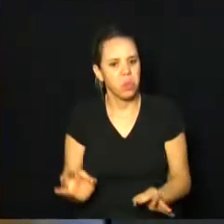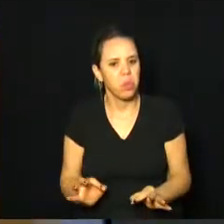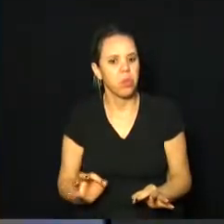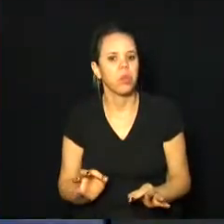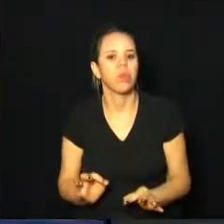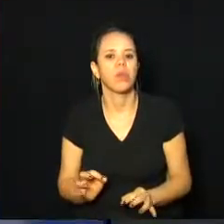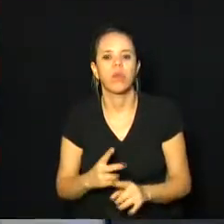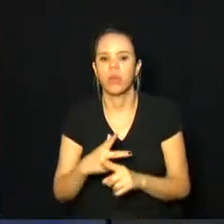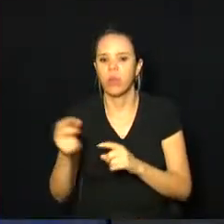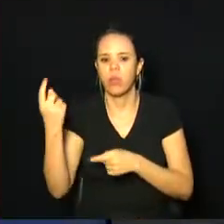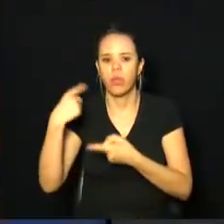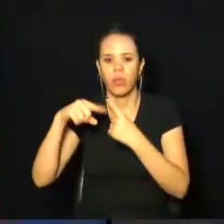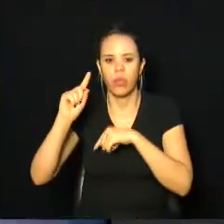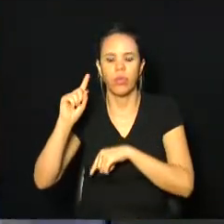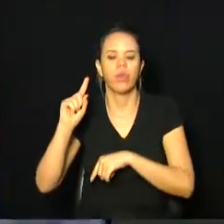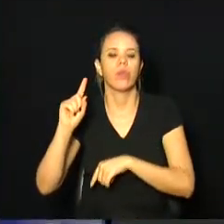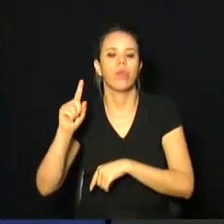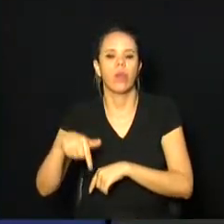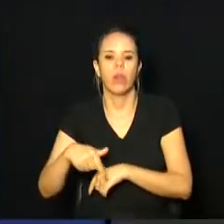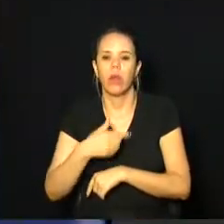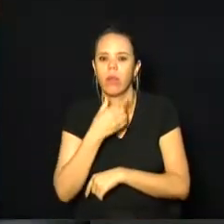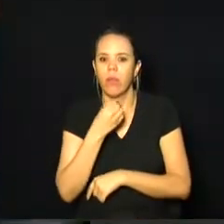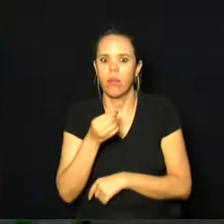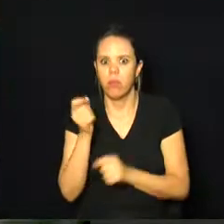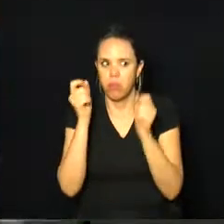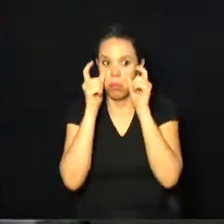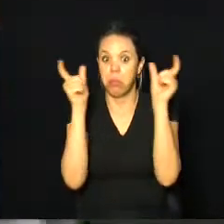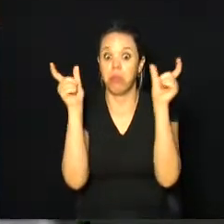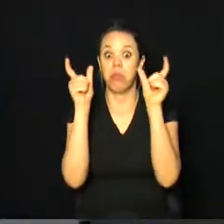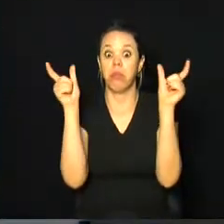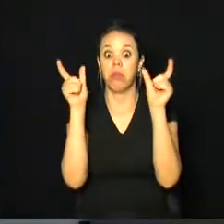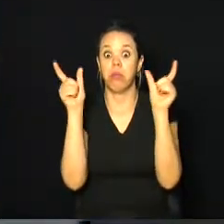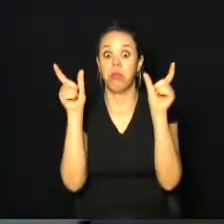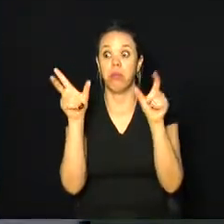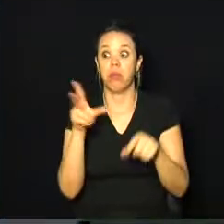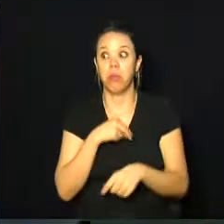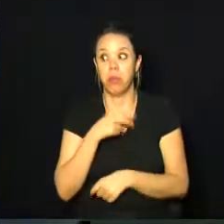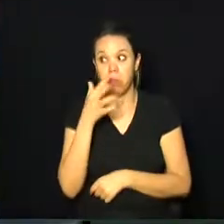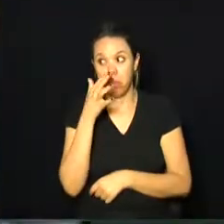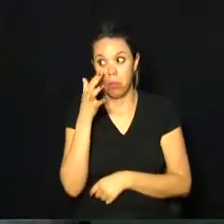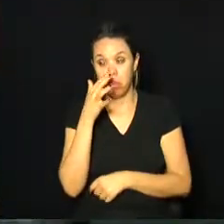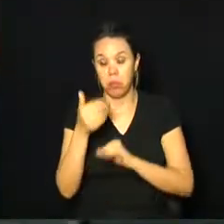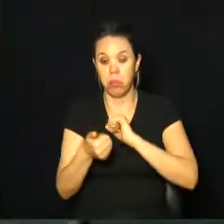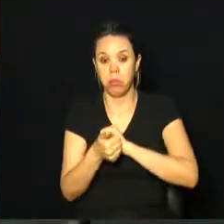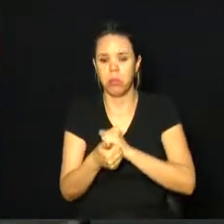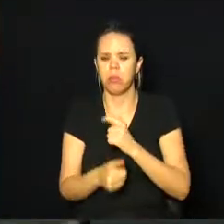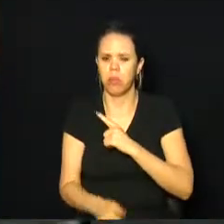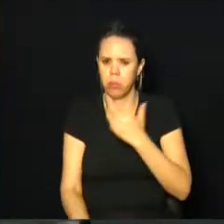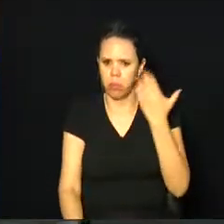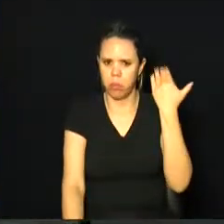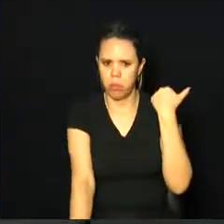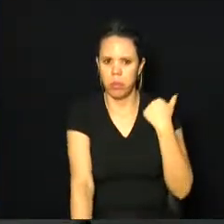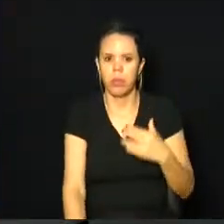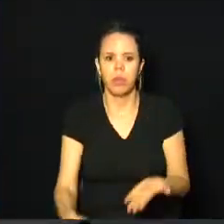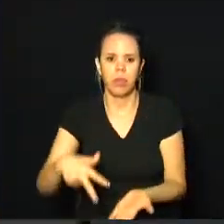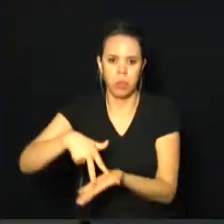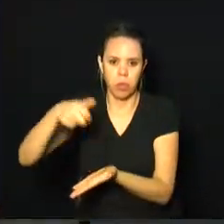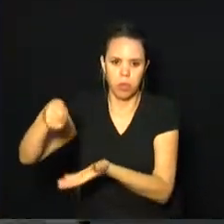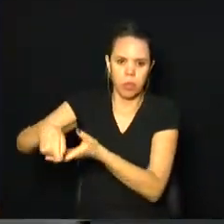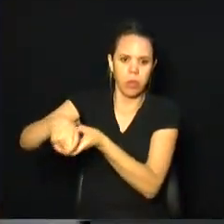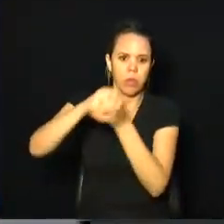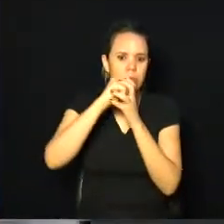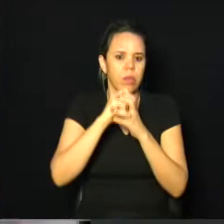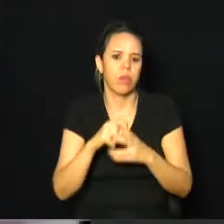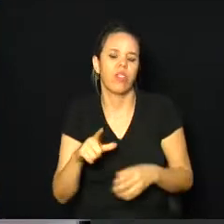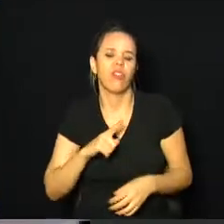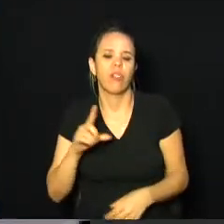fora do comum. O Maurício realmente é um cara de espantar, encher os olhos de tanta qualidade que ele tinha levantando. Aí tinha o Tandy,